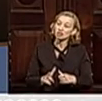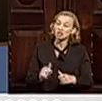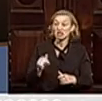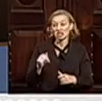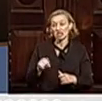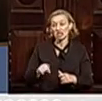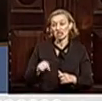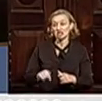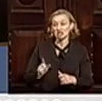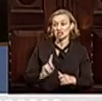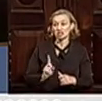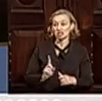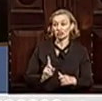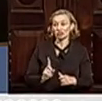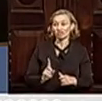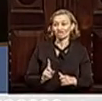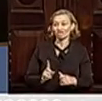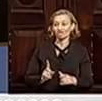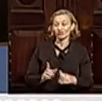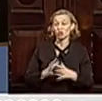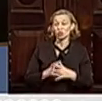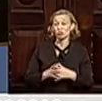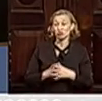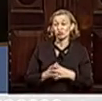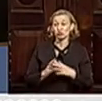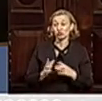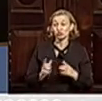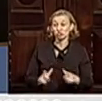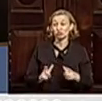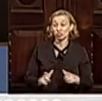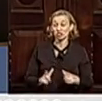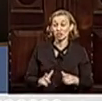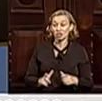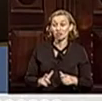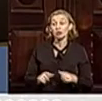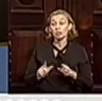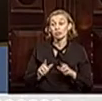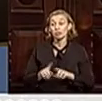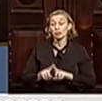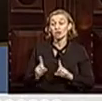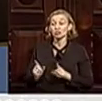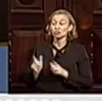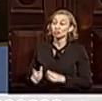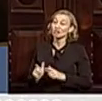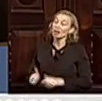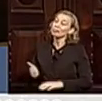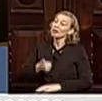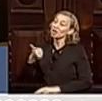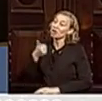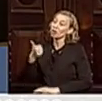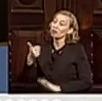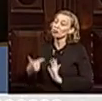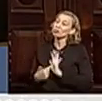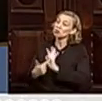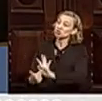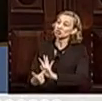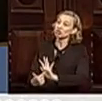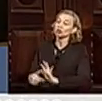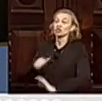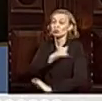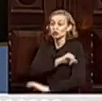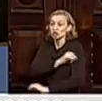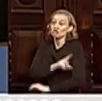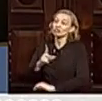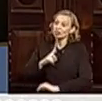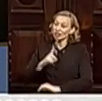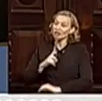nós vivemos nesse momento de total instabilidade, mas um ambiente propício para demonstrar que o Rio de Janeiro tem jeito